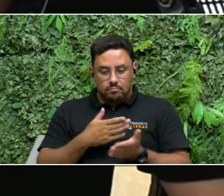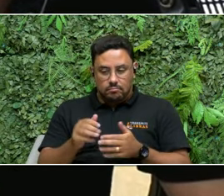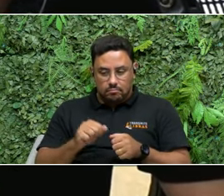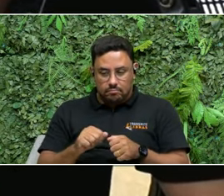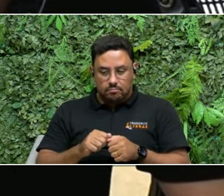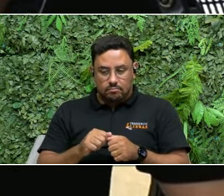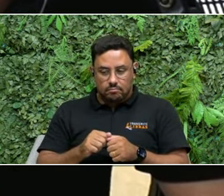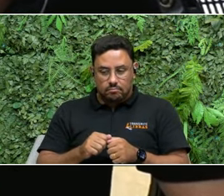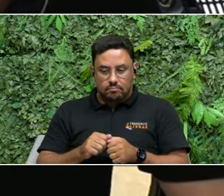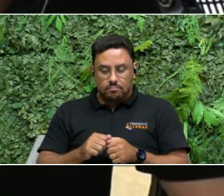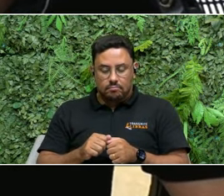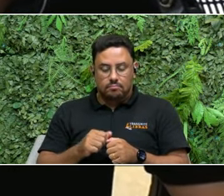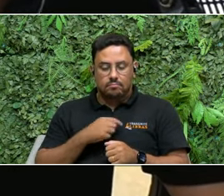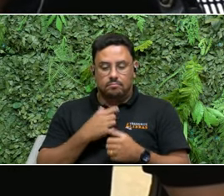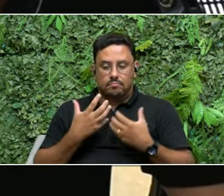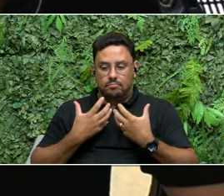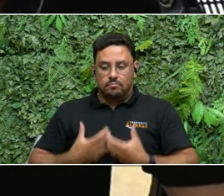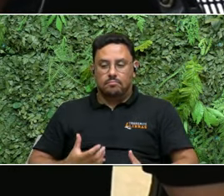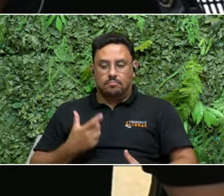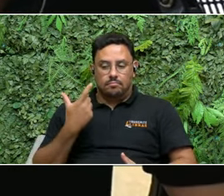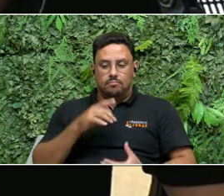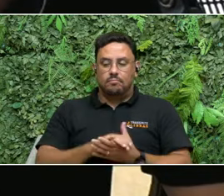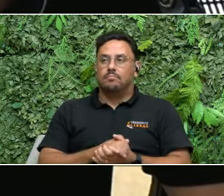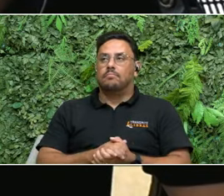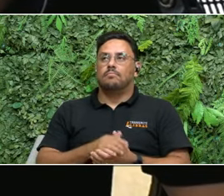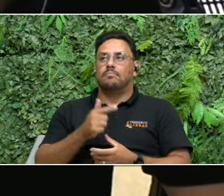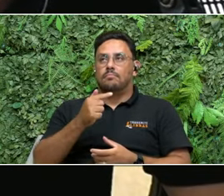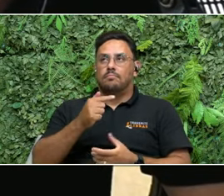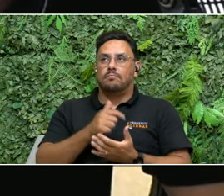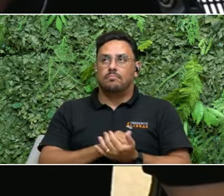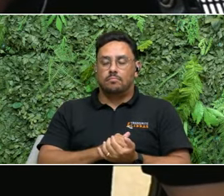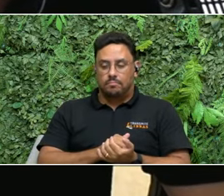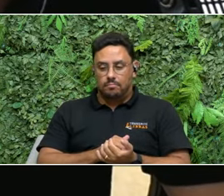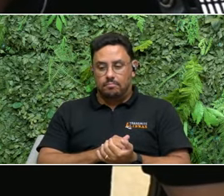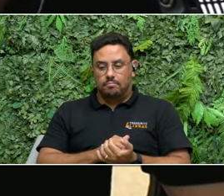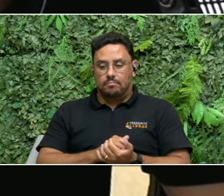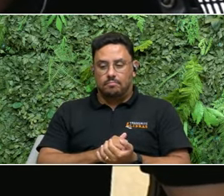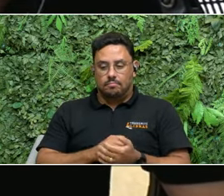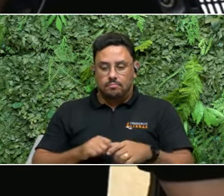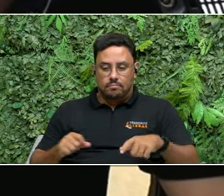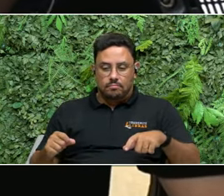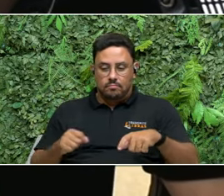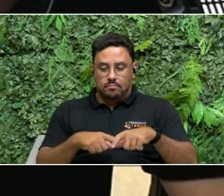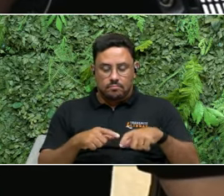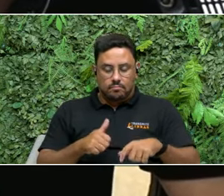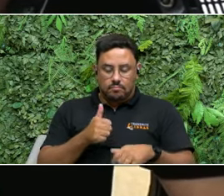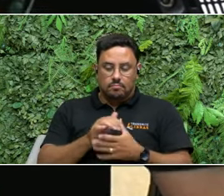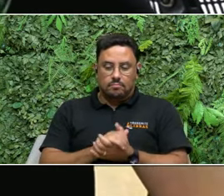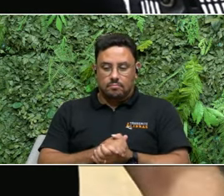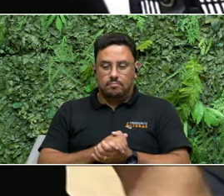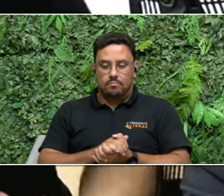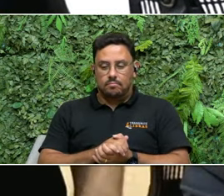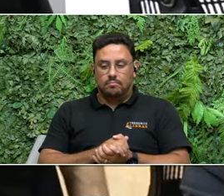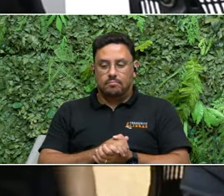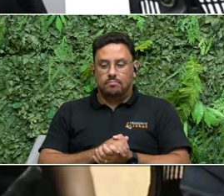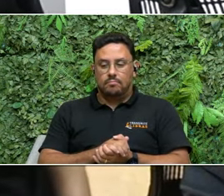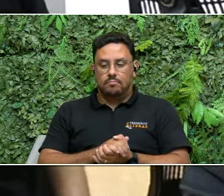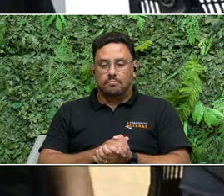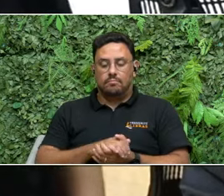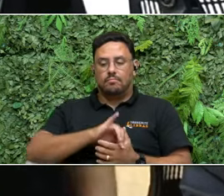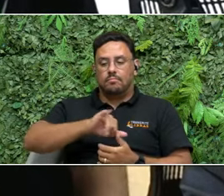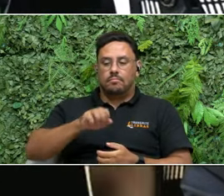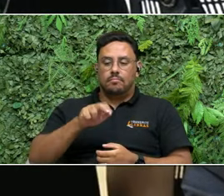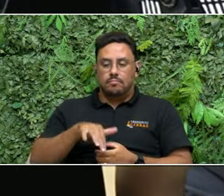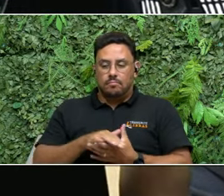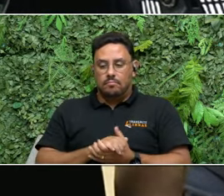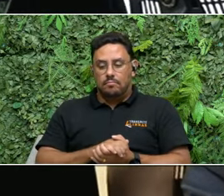fazer um grande jogo aqui mas fisicamente o time não aguentou vai levar um set porque jog golaço golaço Humilhou humilhou o adversário e o